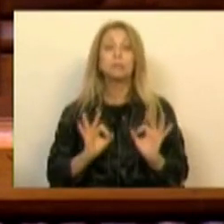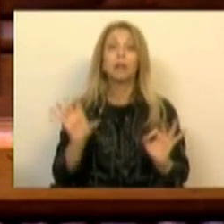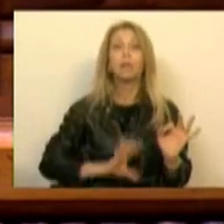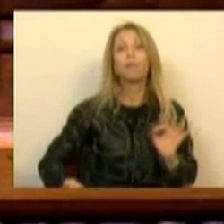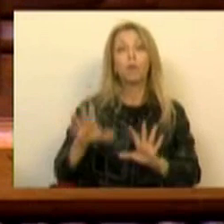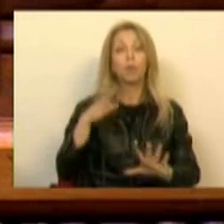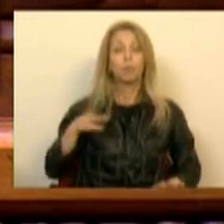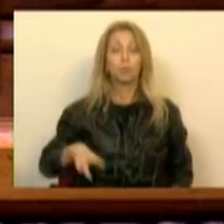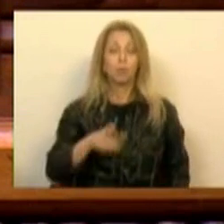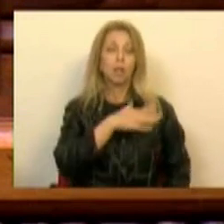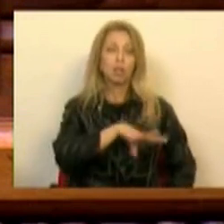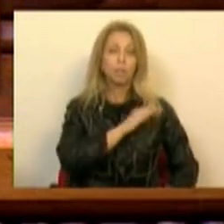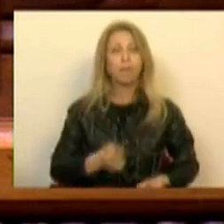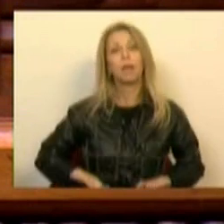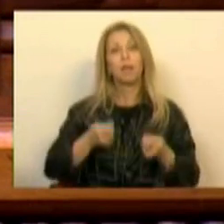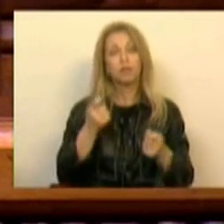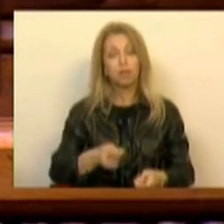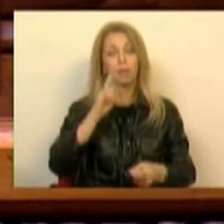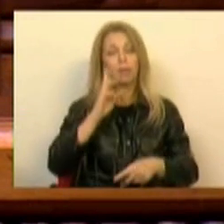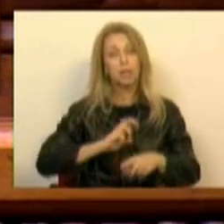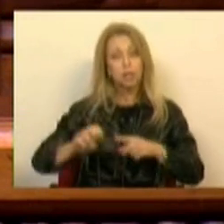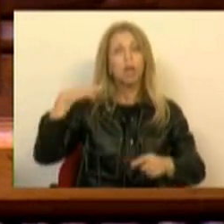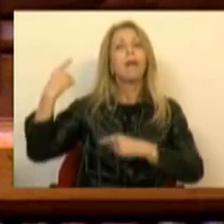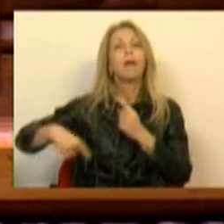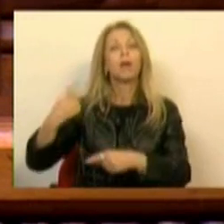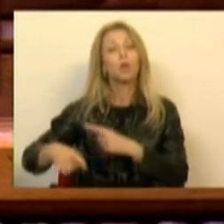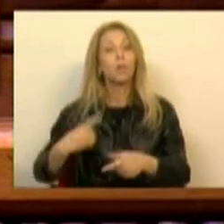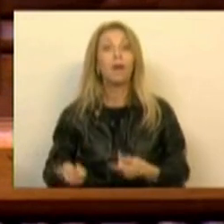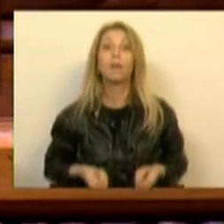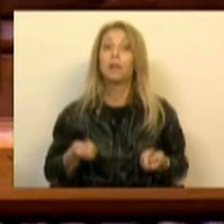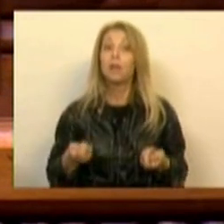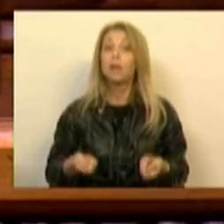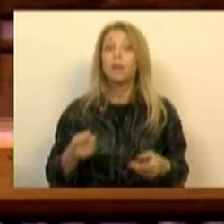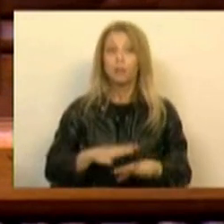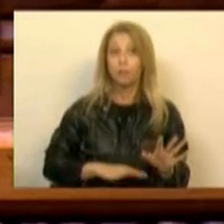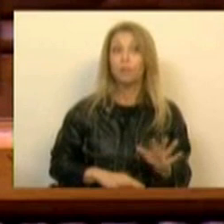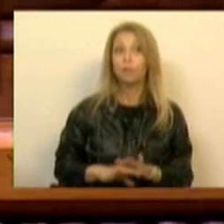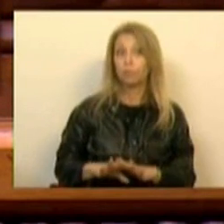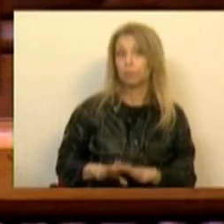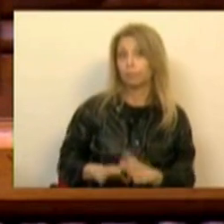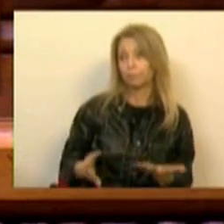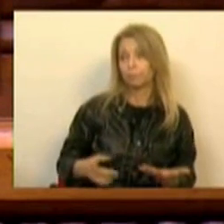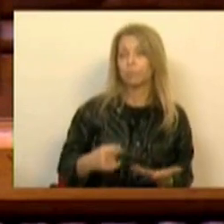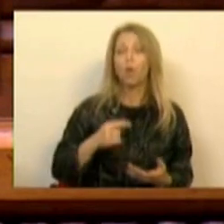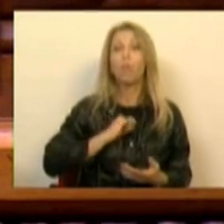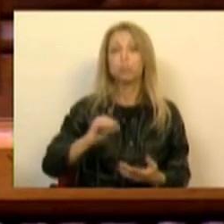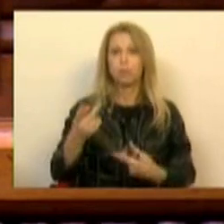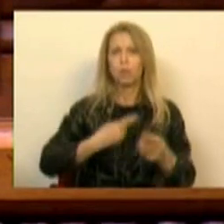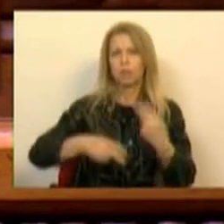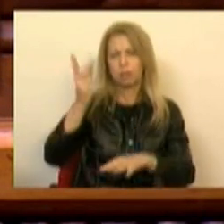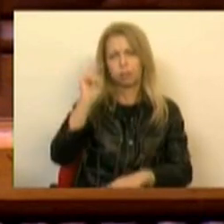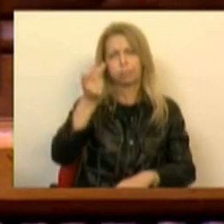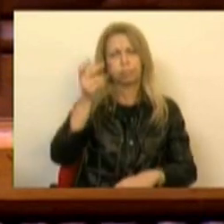com a aposta nas renováveis, com o investimento que fizemos, que a oposição, nas renováveis que a oposição critica há vários anos, que